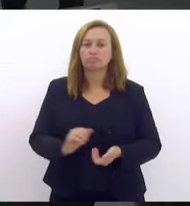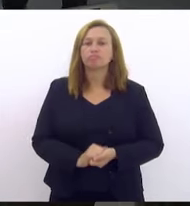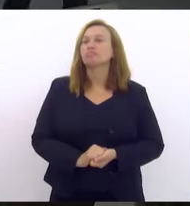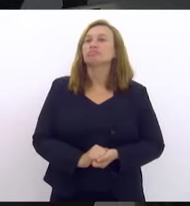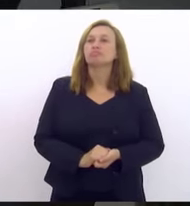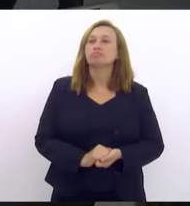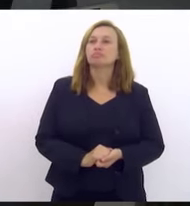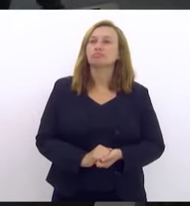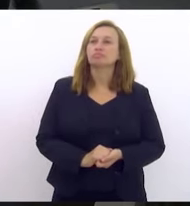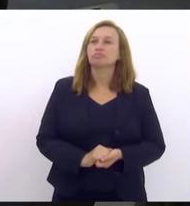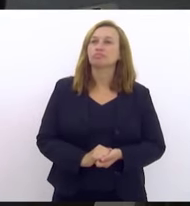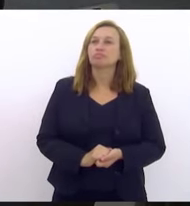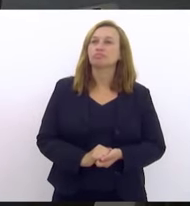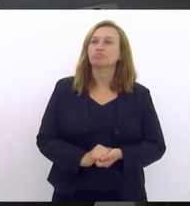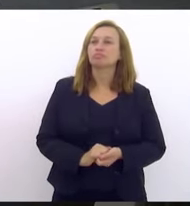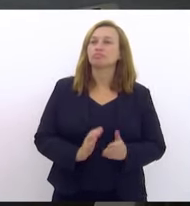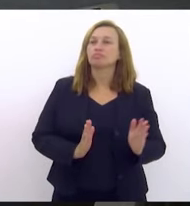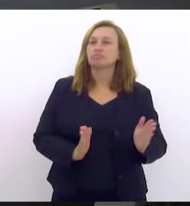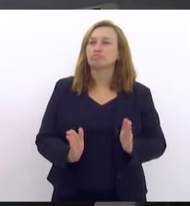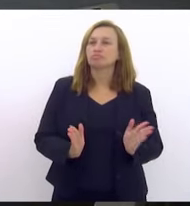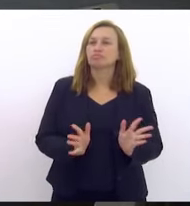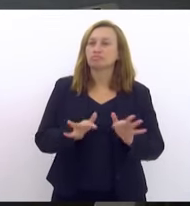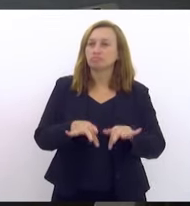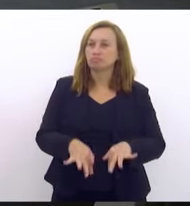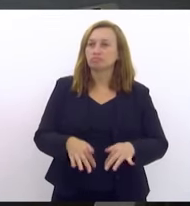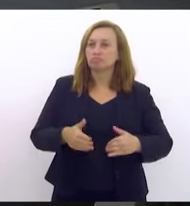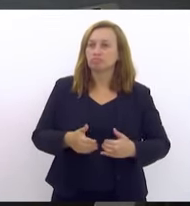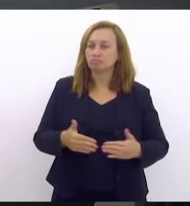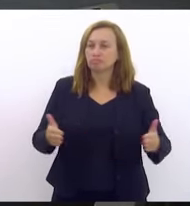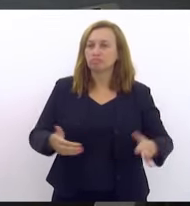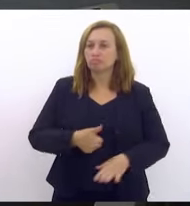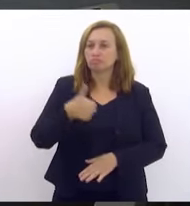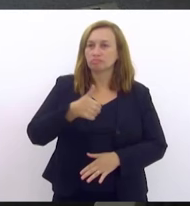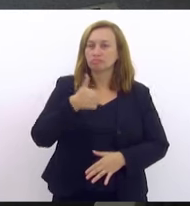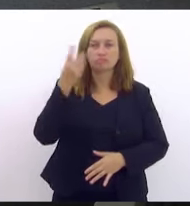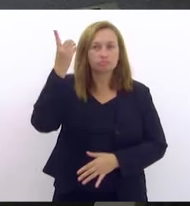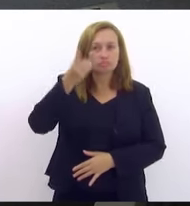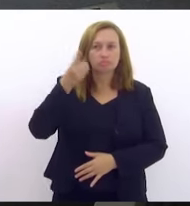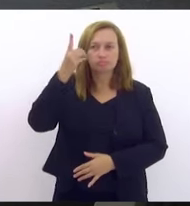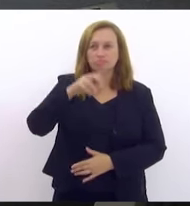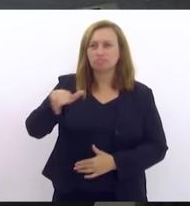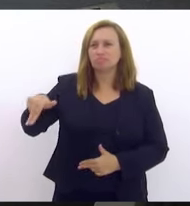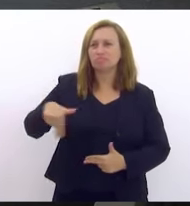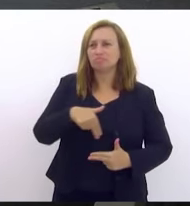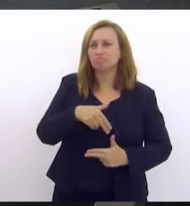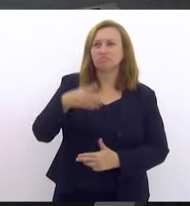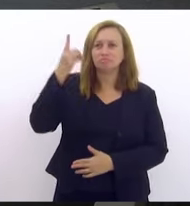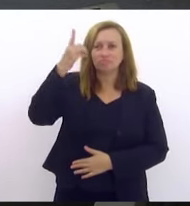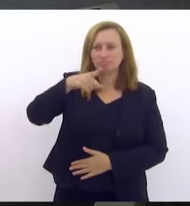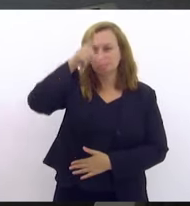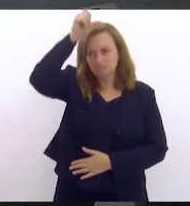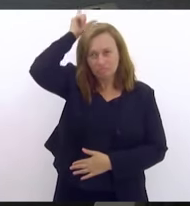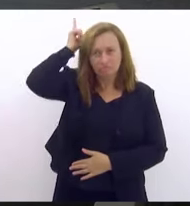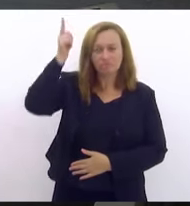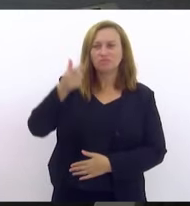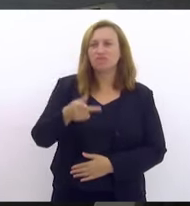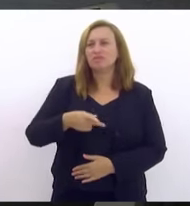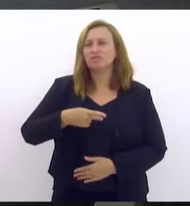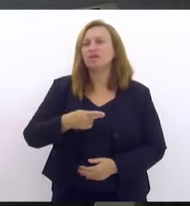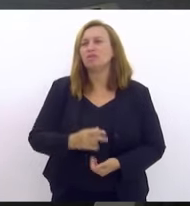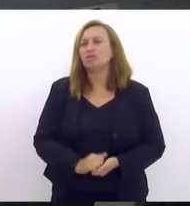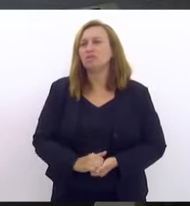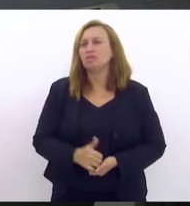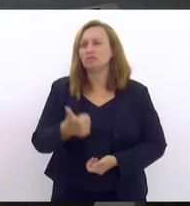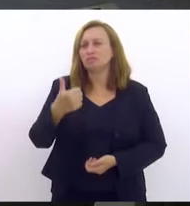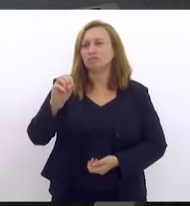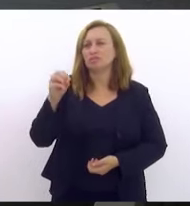dia, passa-se ao expediente final. Primeiro orador inscrito é o nobre deputado Luiz Paulo. Vossa Excelência dispõe de 10